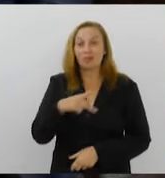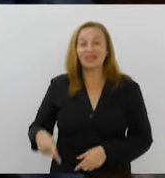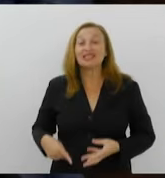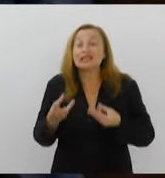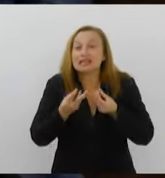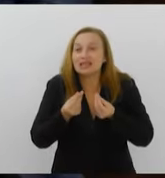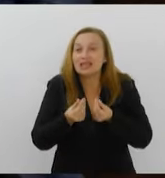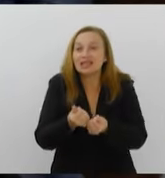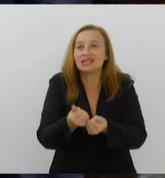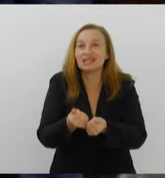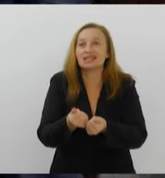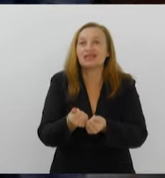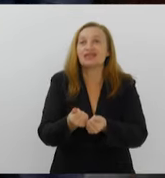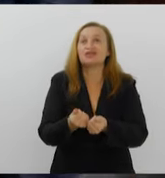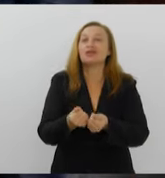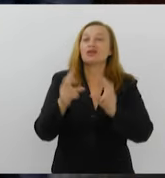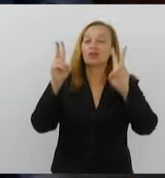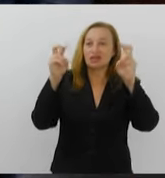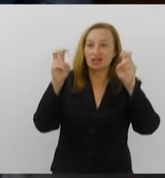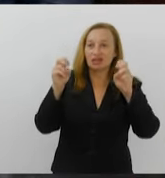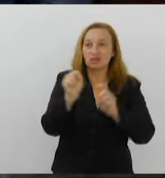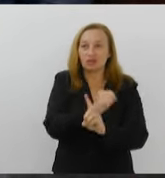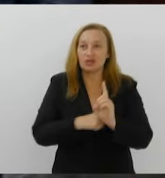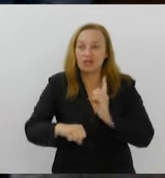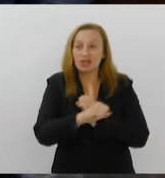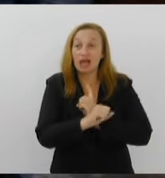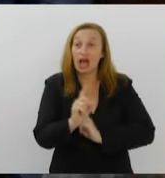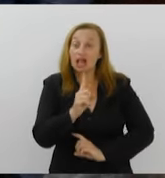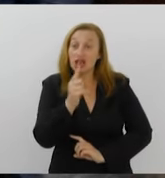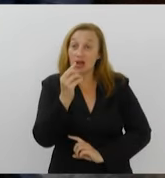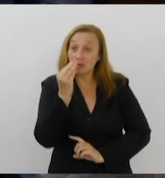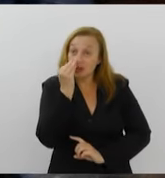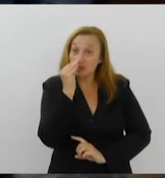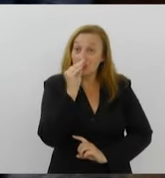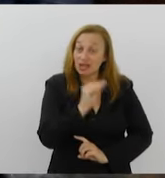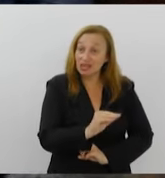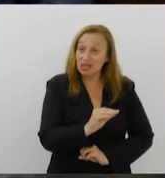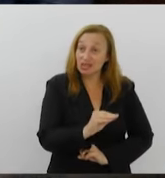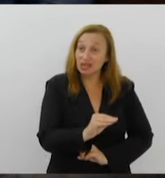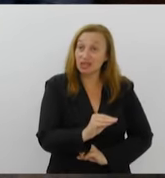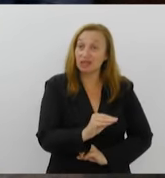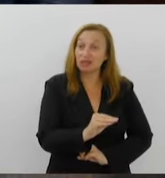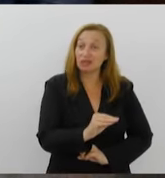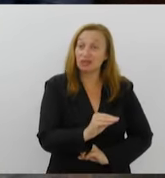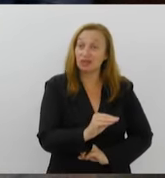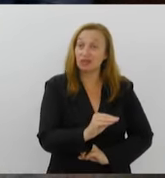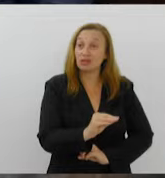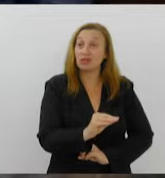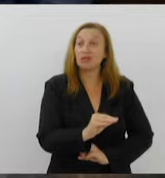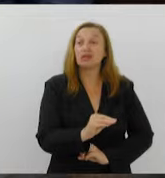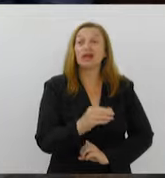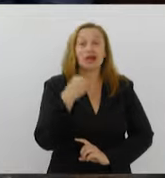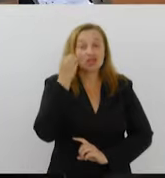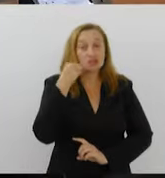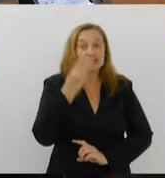sensível às causas sociais, não negando as origens do senhor lá do estado do Rio de Janeiro. Muito obrigado.